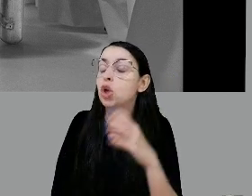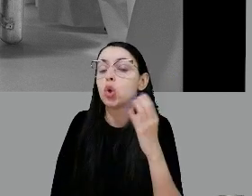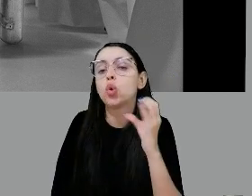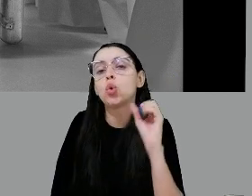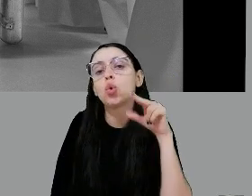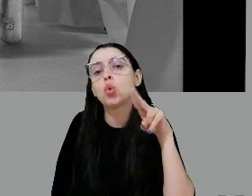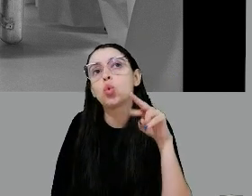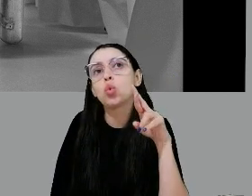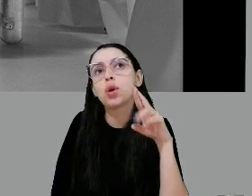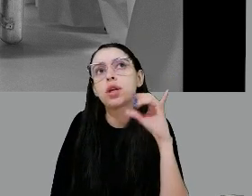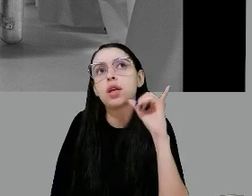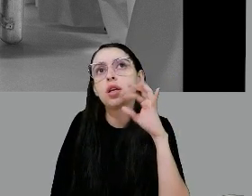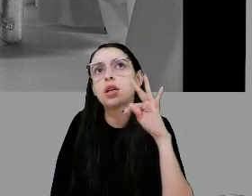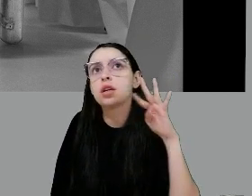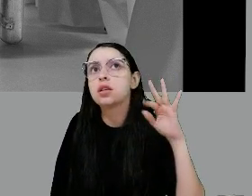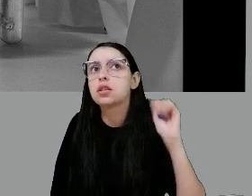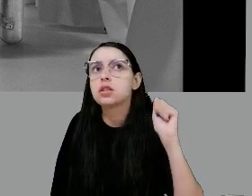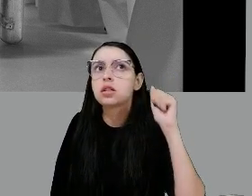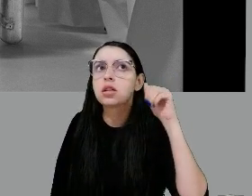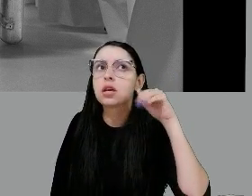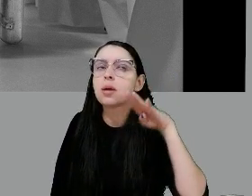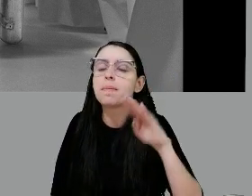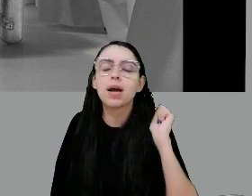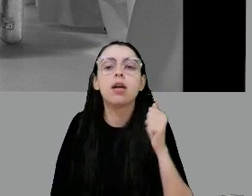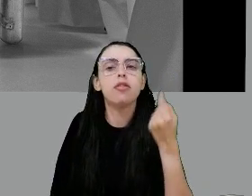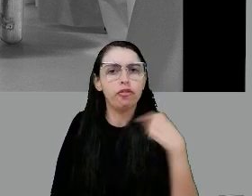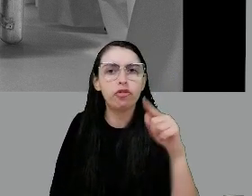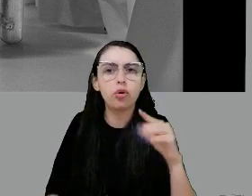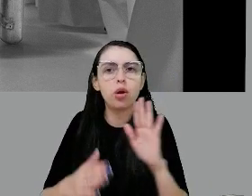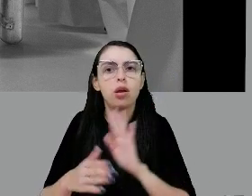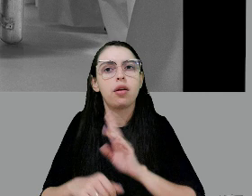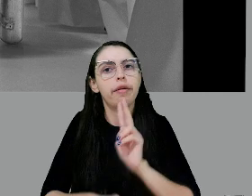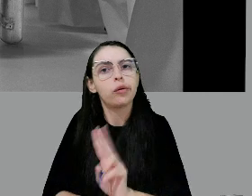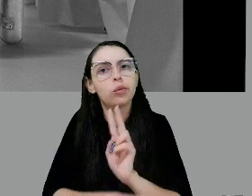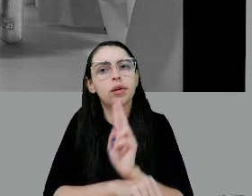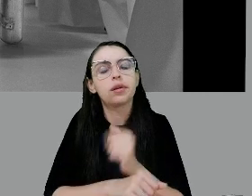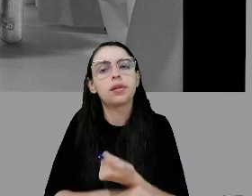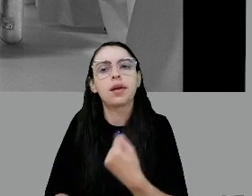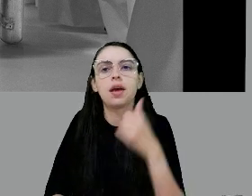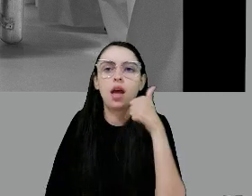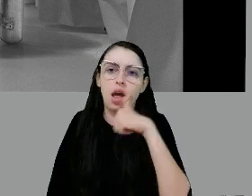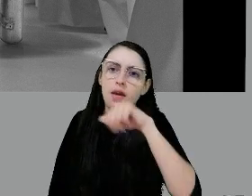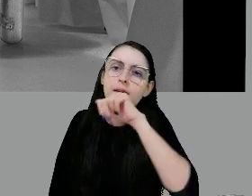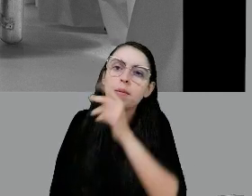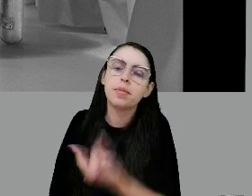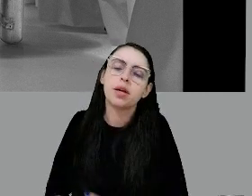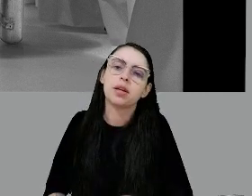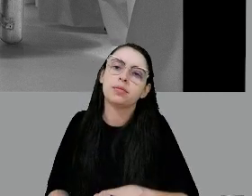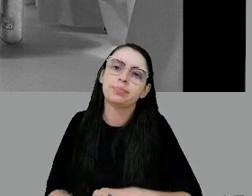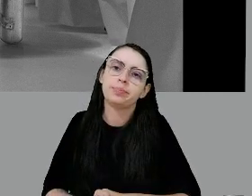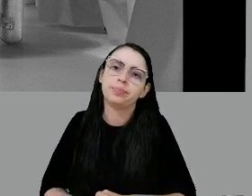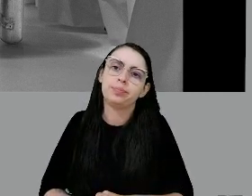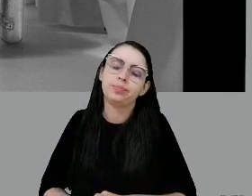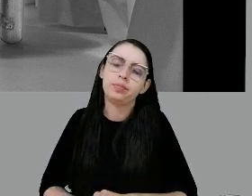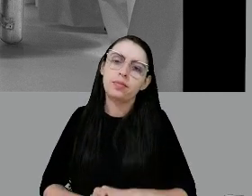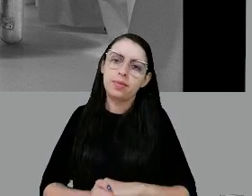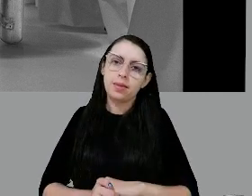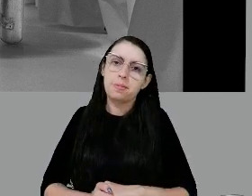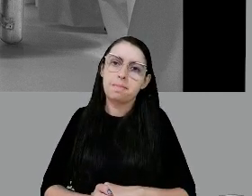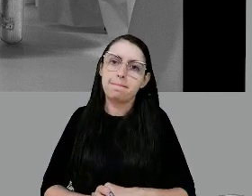mora em Curitiba, ele foi para Aracaju tomar conta da mãe. Então, o inverso, o filho fazendo a maternidade da